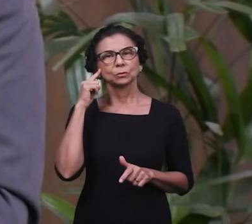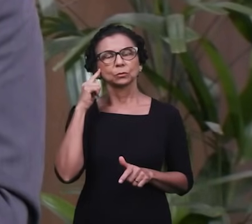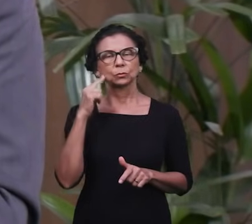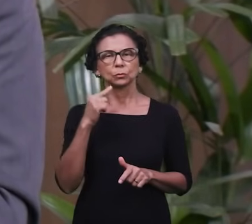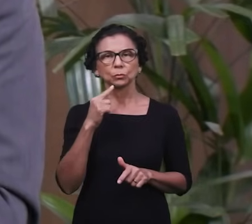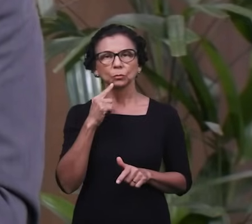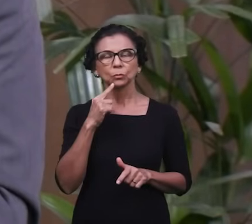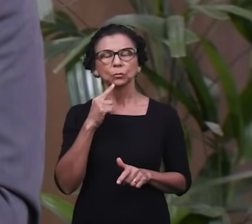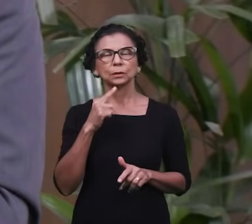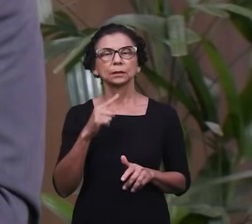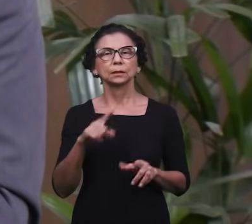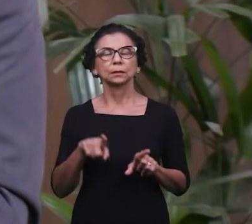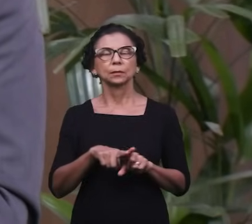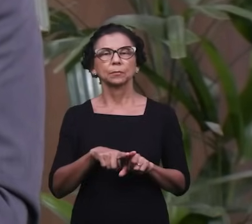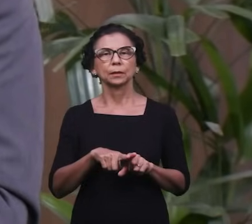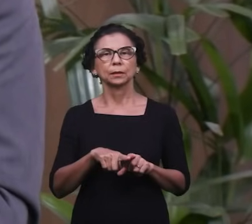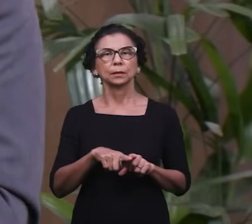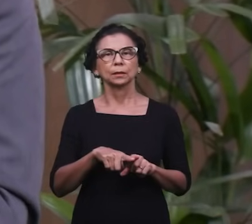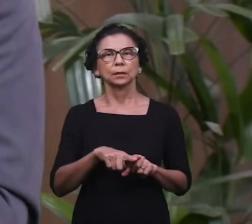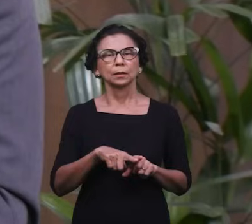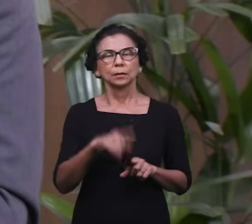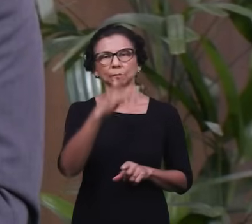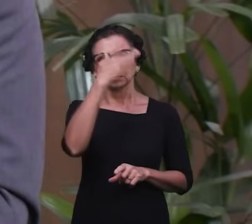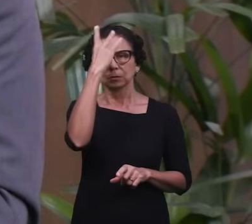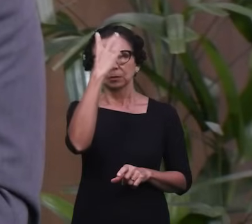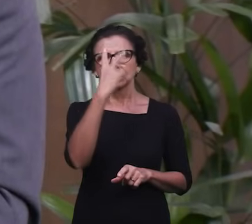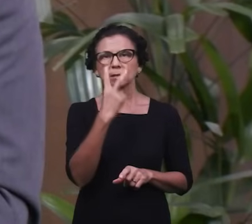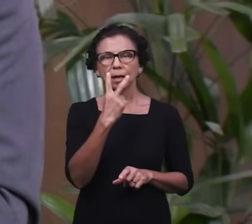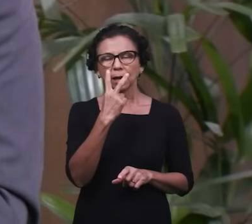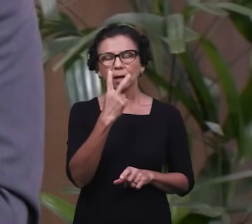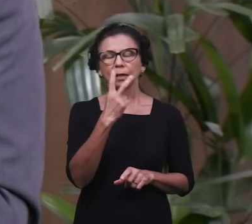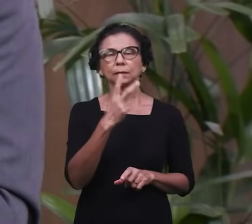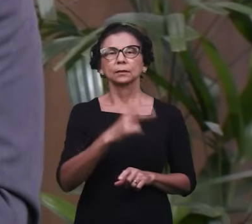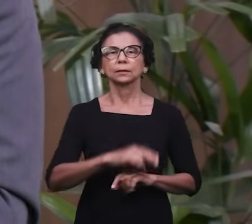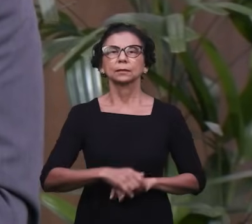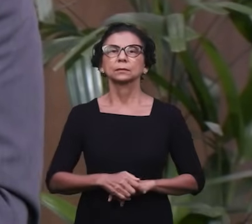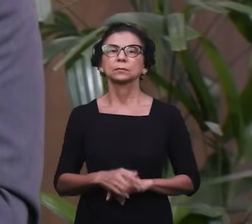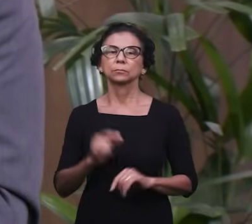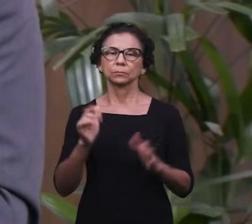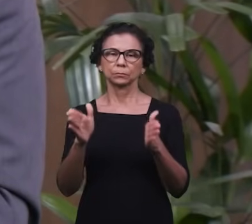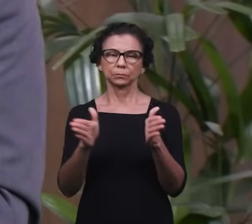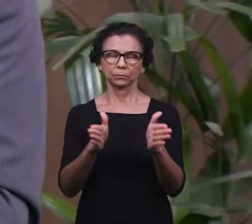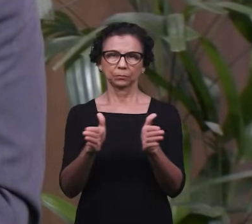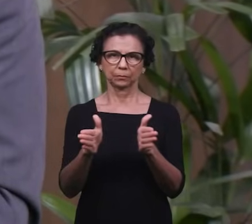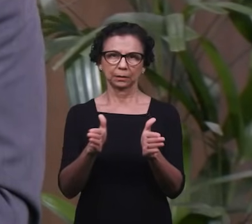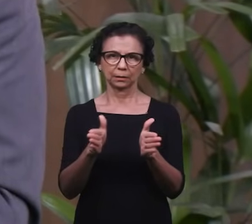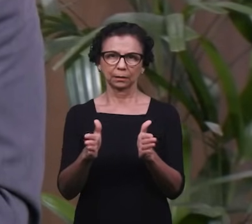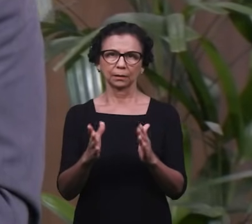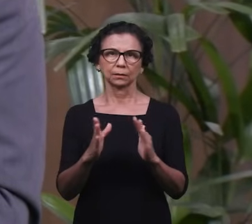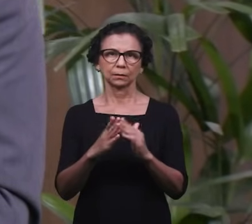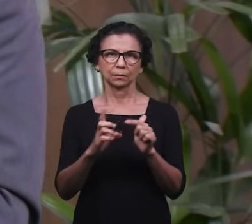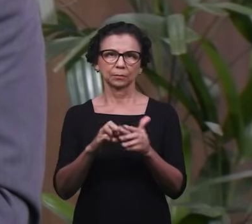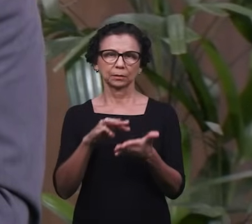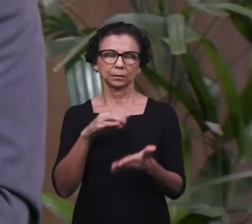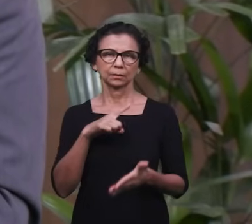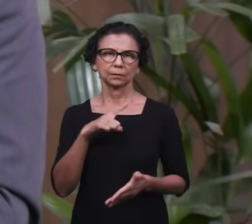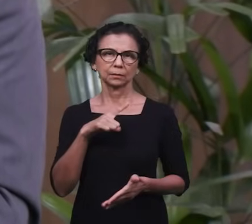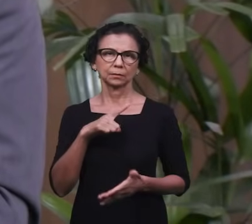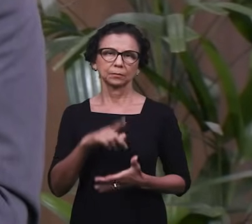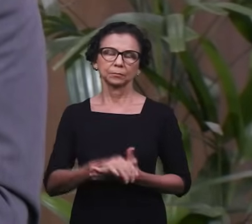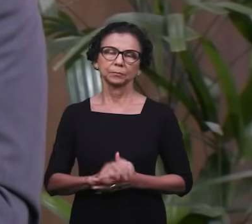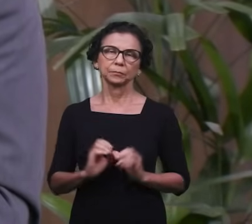Cristã Maranata trabalhos a respeito da acessibilidade da Igreja Cristã Maranata. Muito